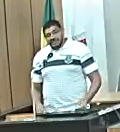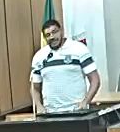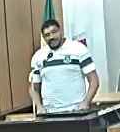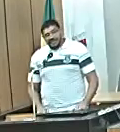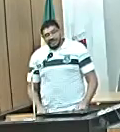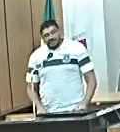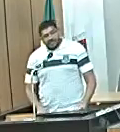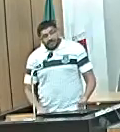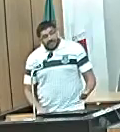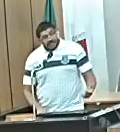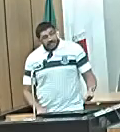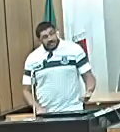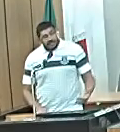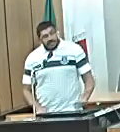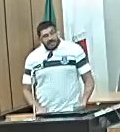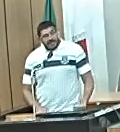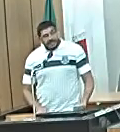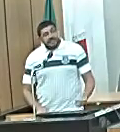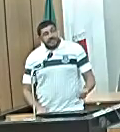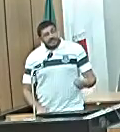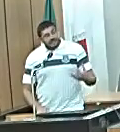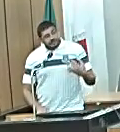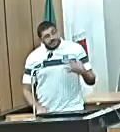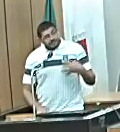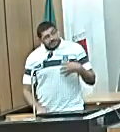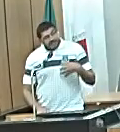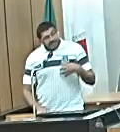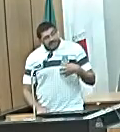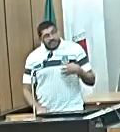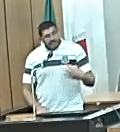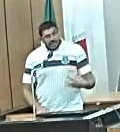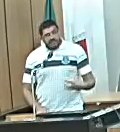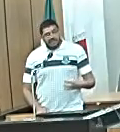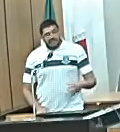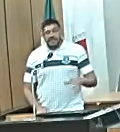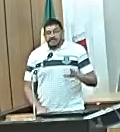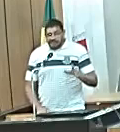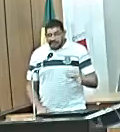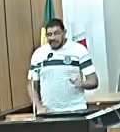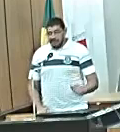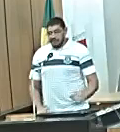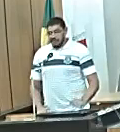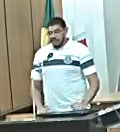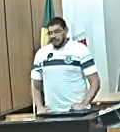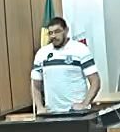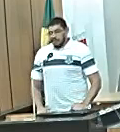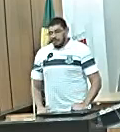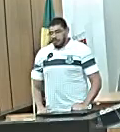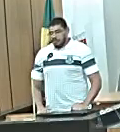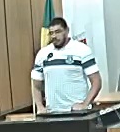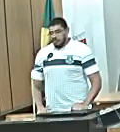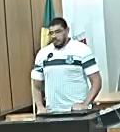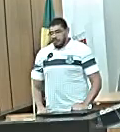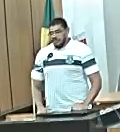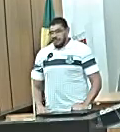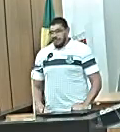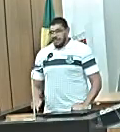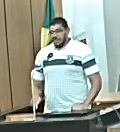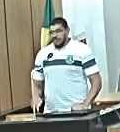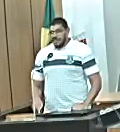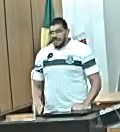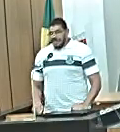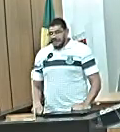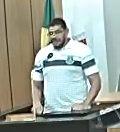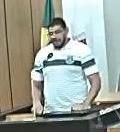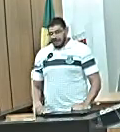valorizar queremos uma lei orgânica que nos traga direitos e deveres sim mas também